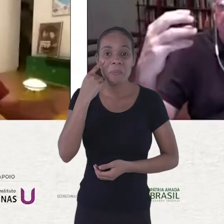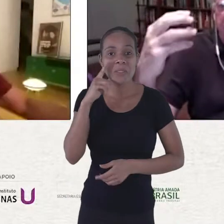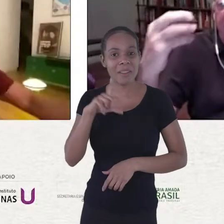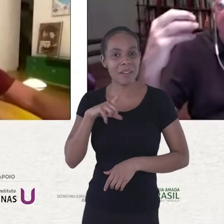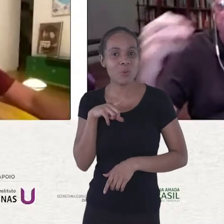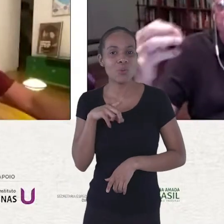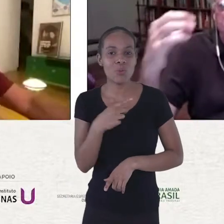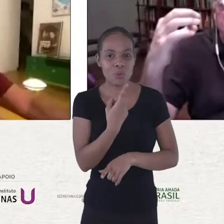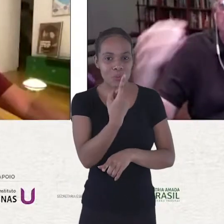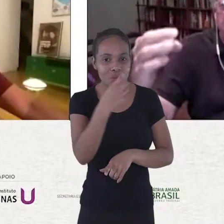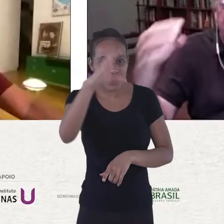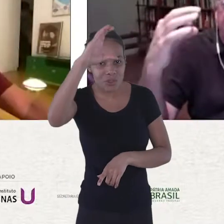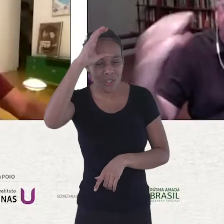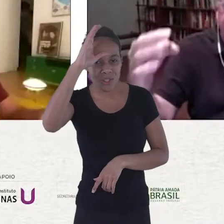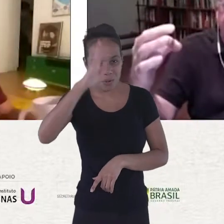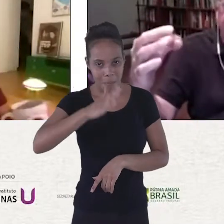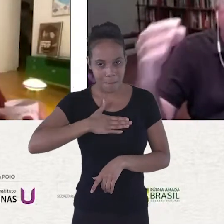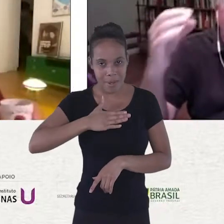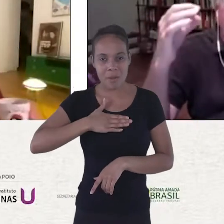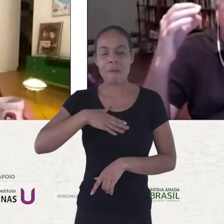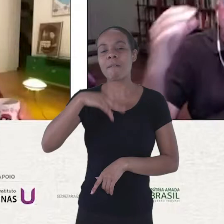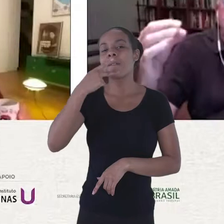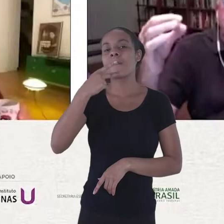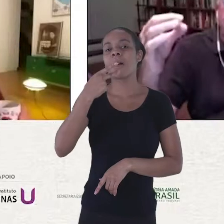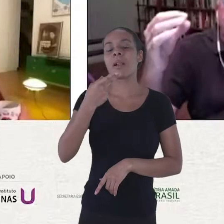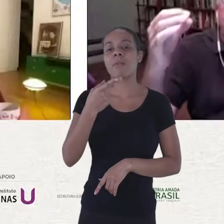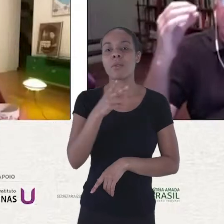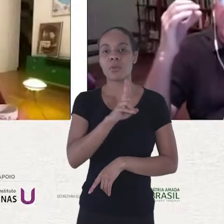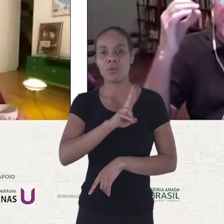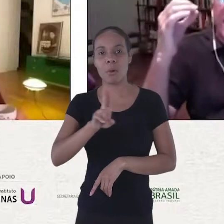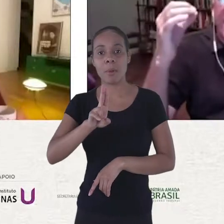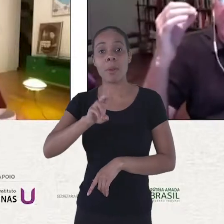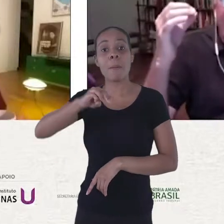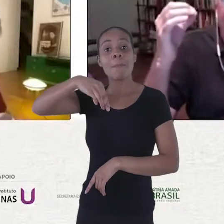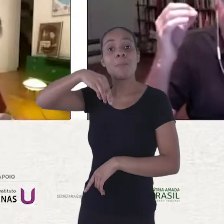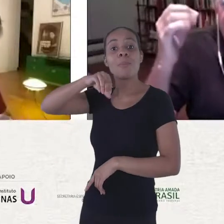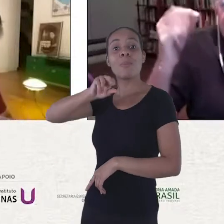que chamava Benito Mussolini Grassi. O meu tio,